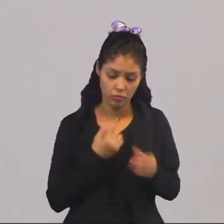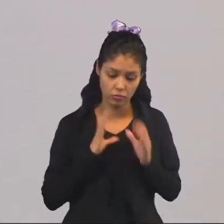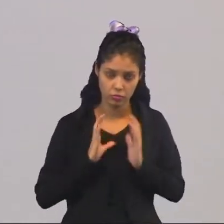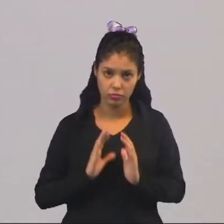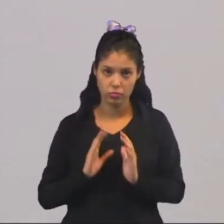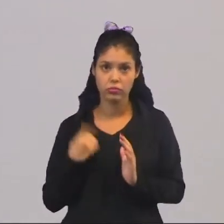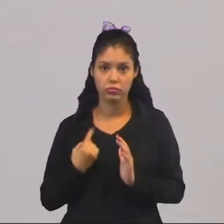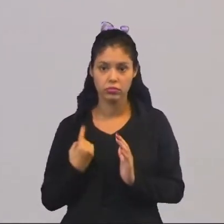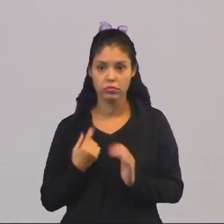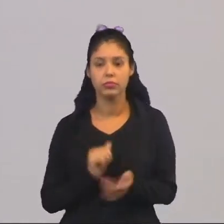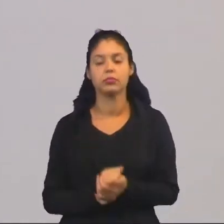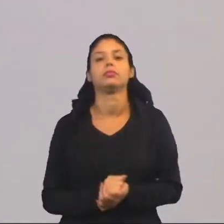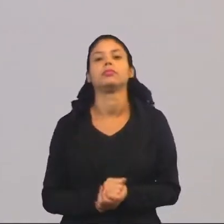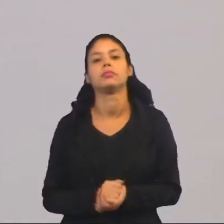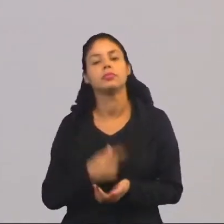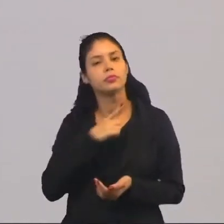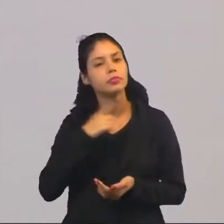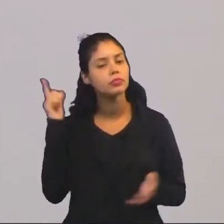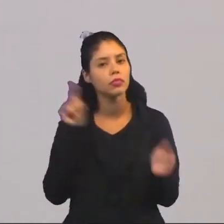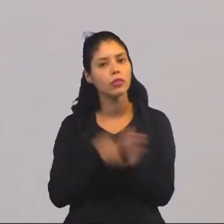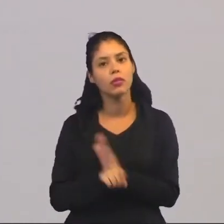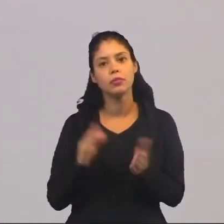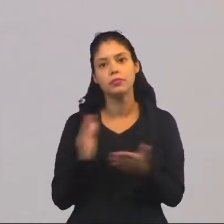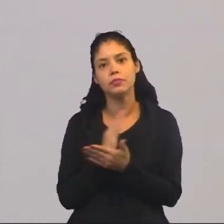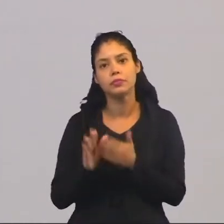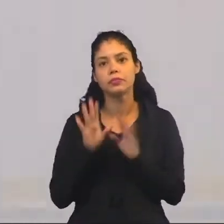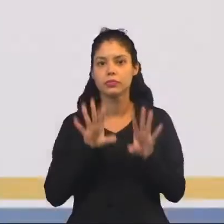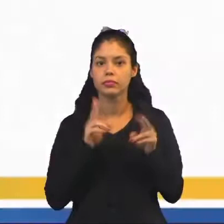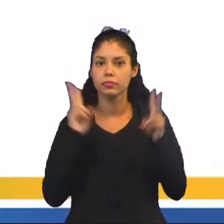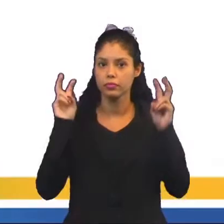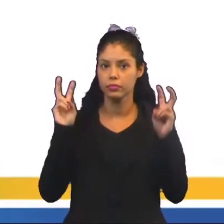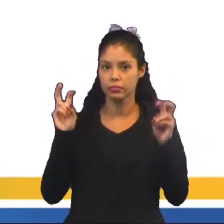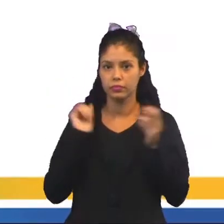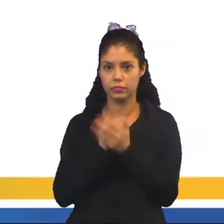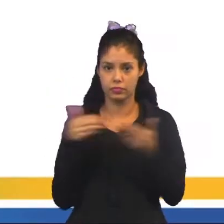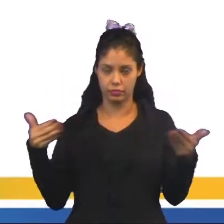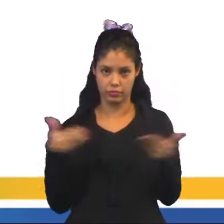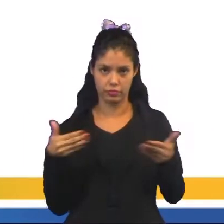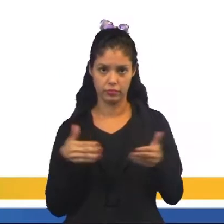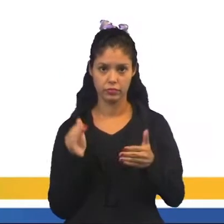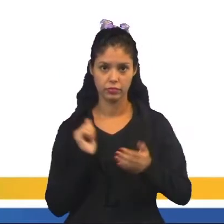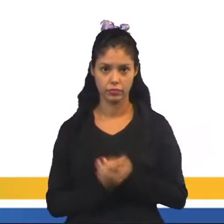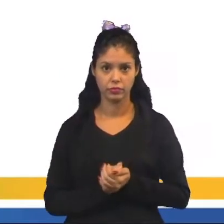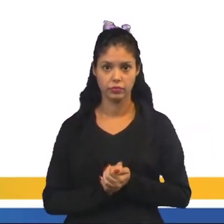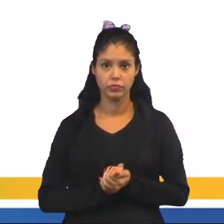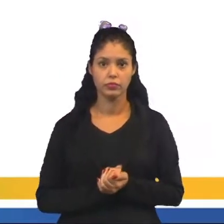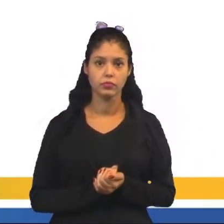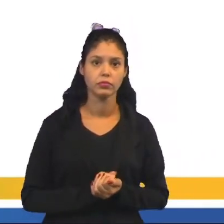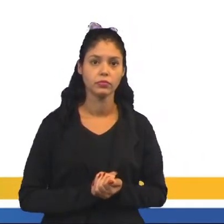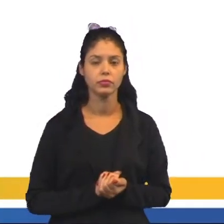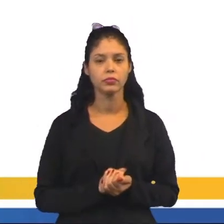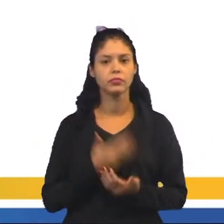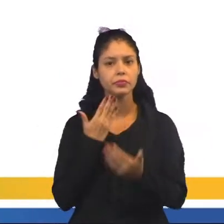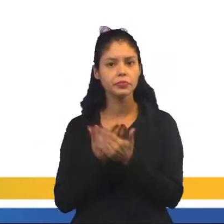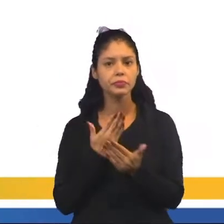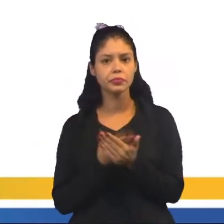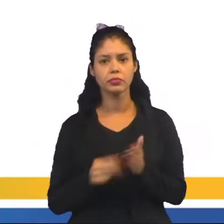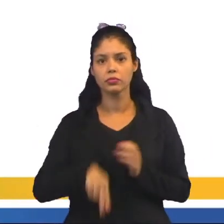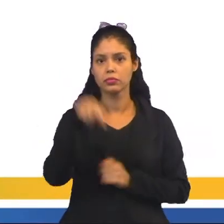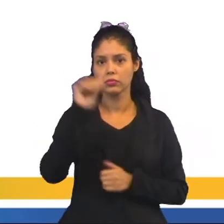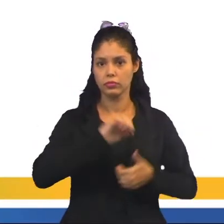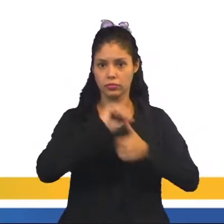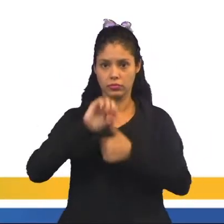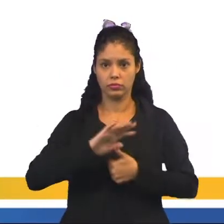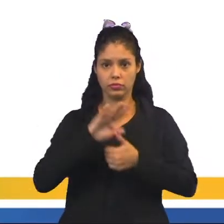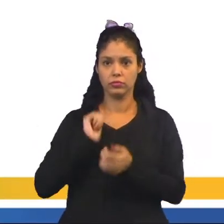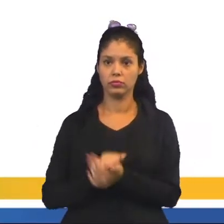são questões que têm a ver com essa temática de hoje. Então, o estudo norte-americano